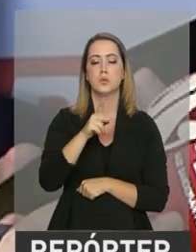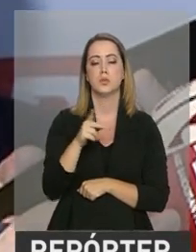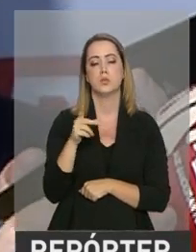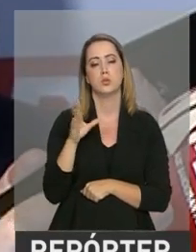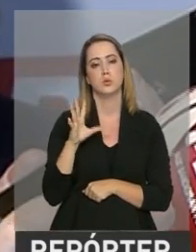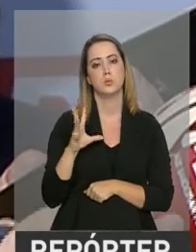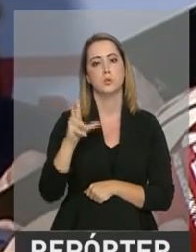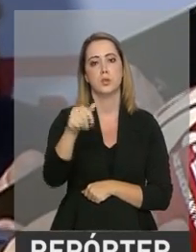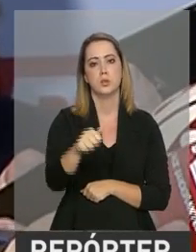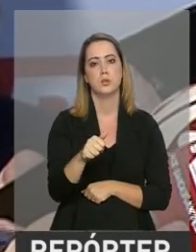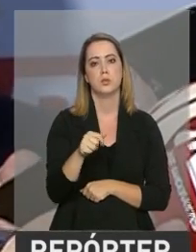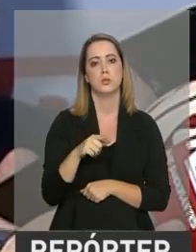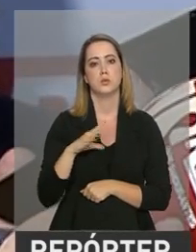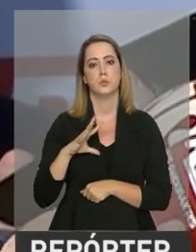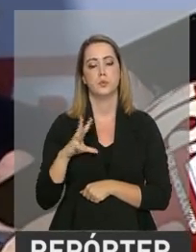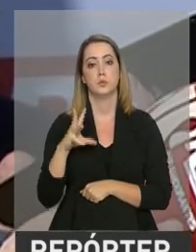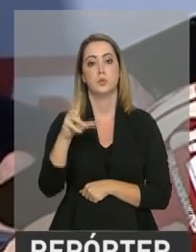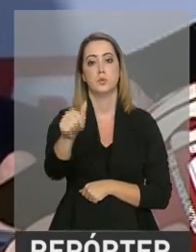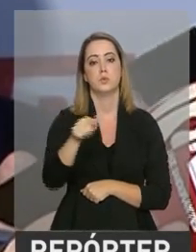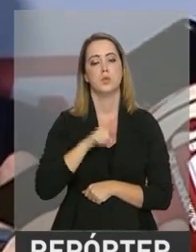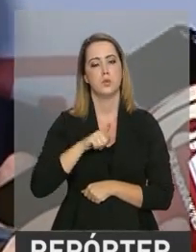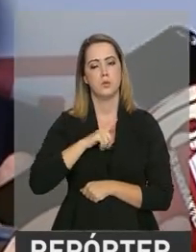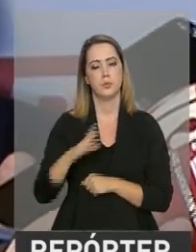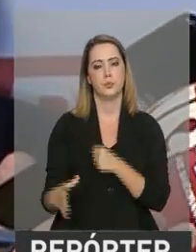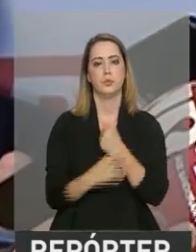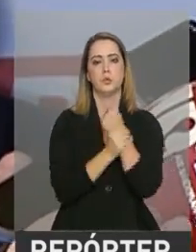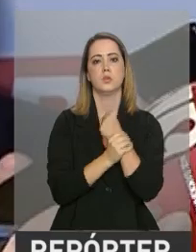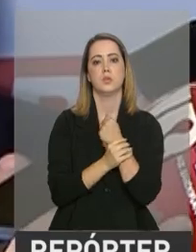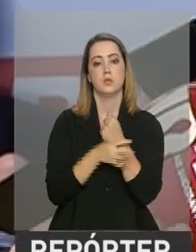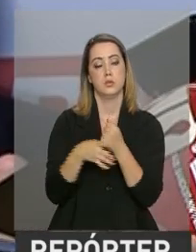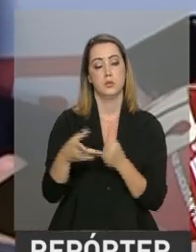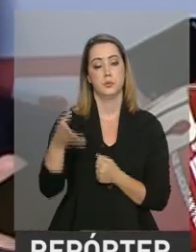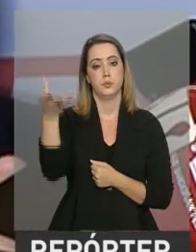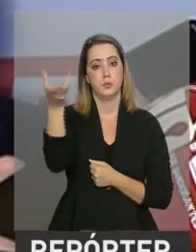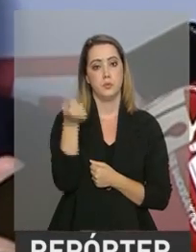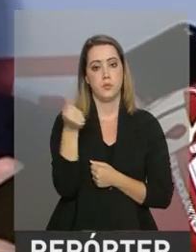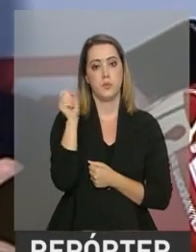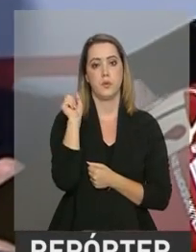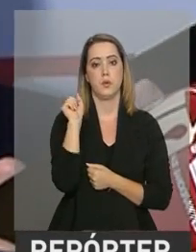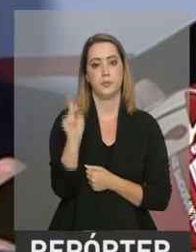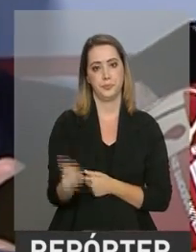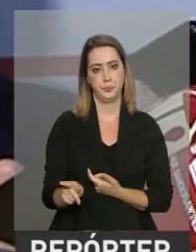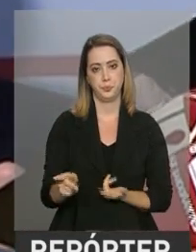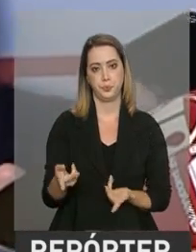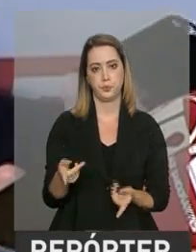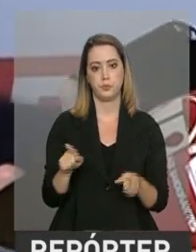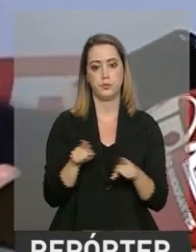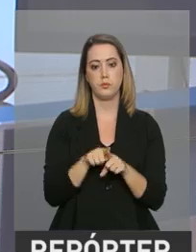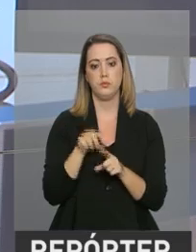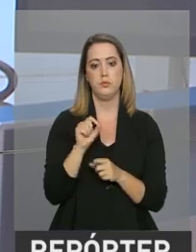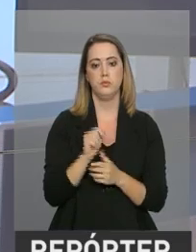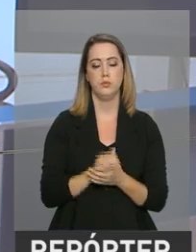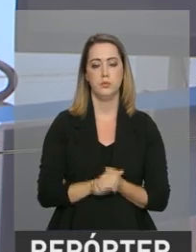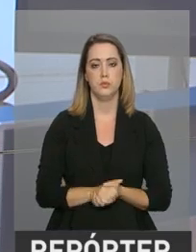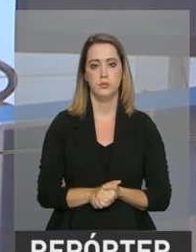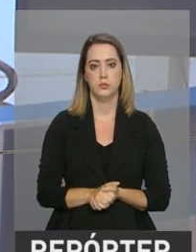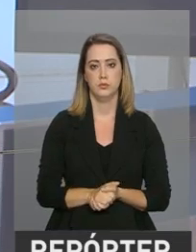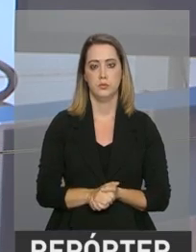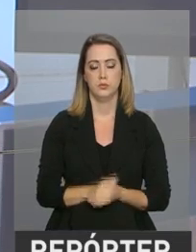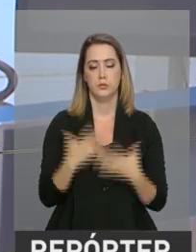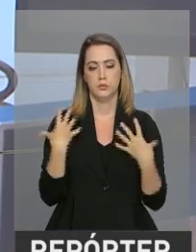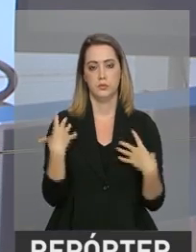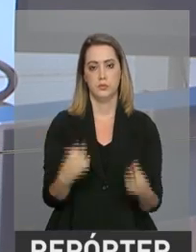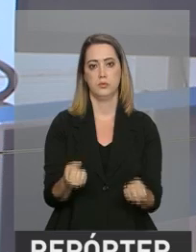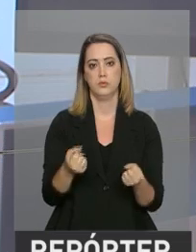todos, é que todos tenham segurança que vão receber a aposentadoria. Vamos